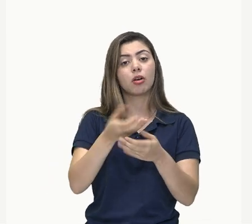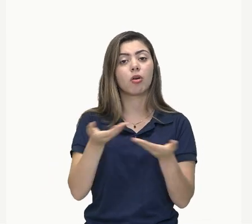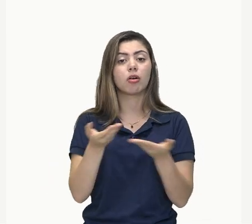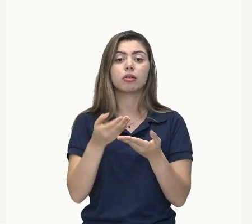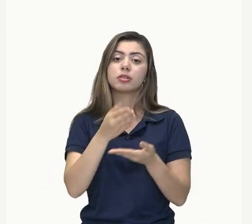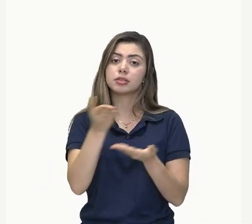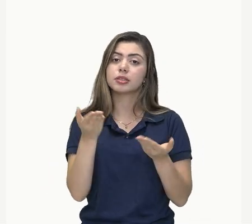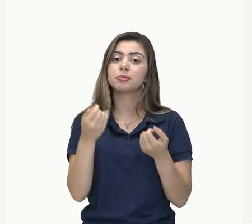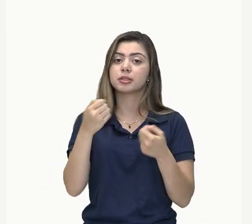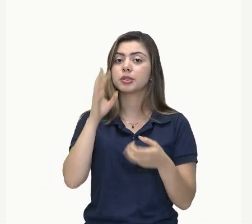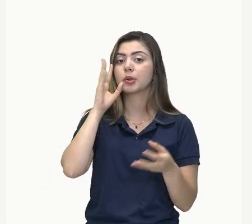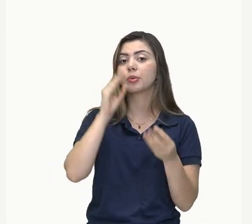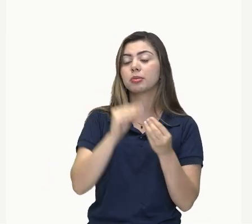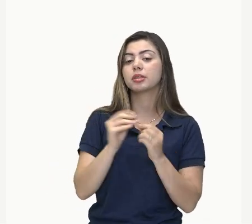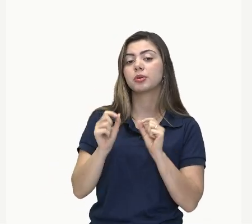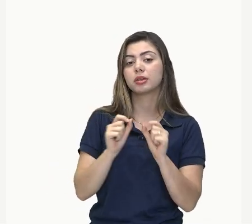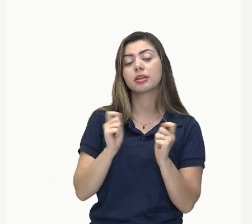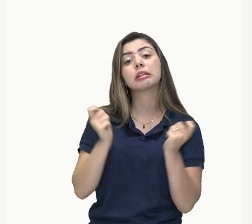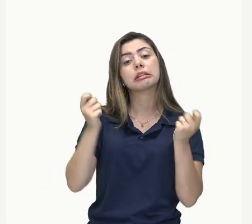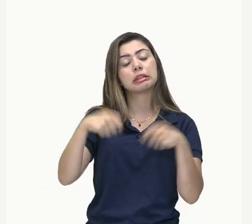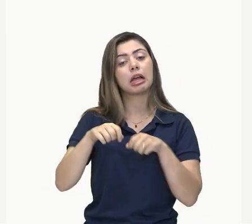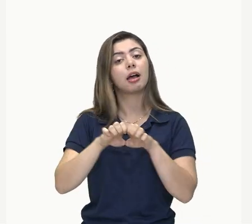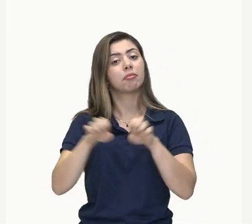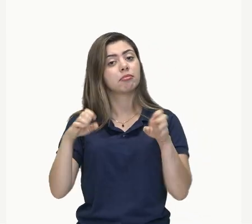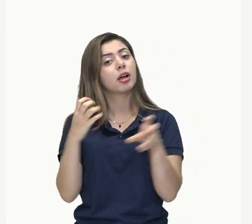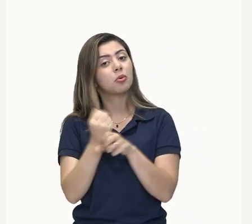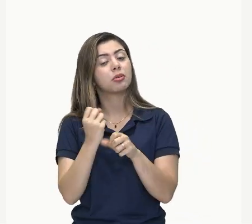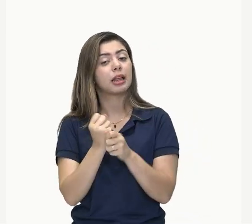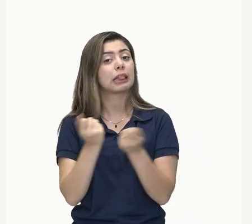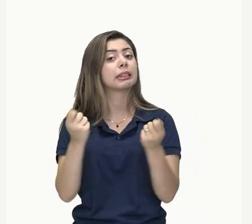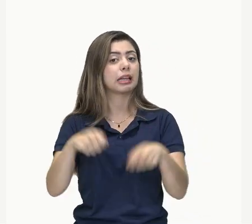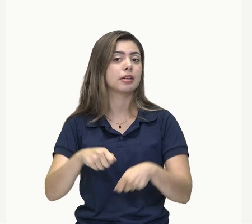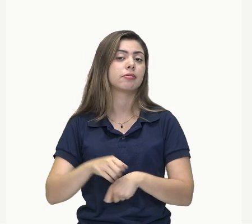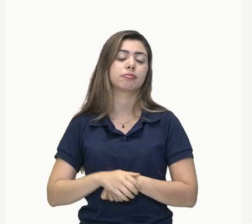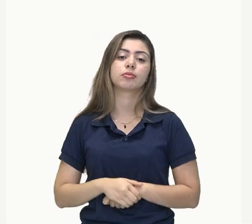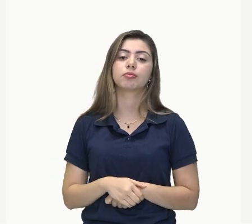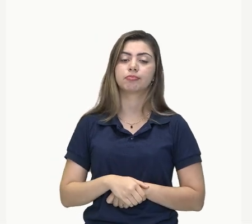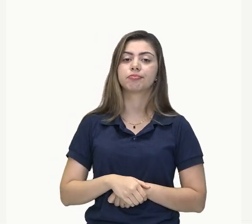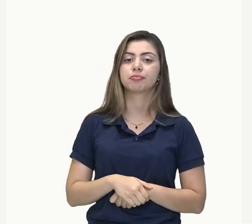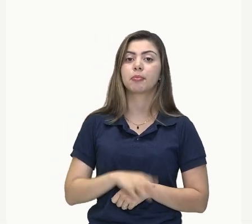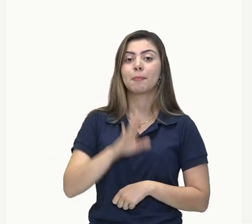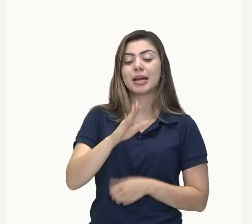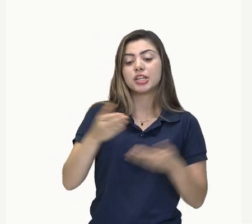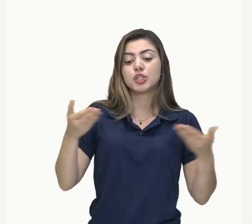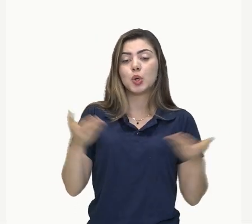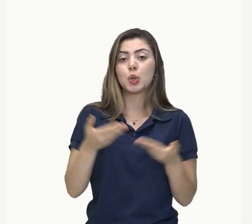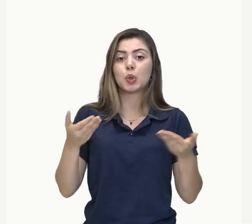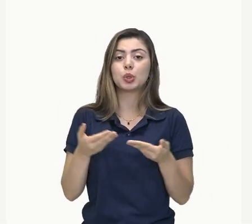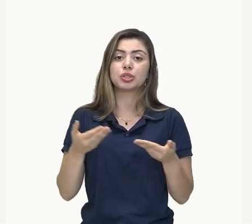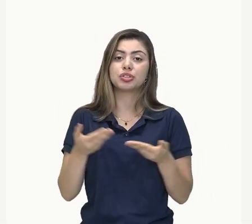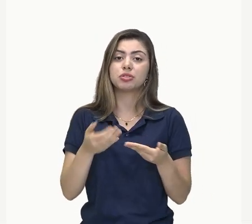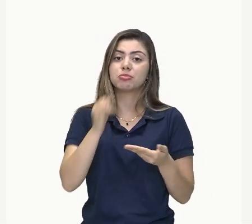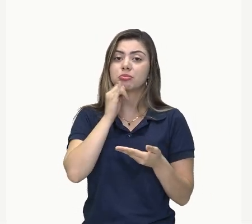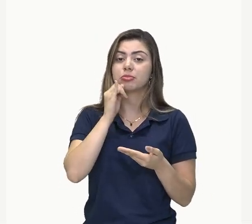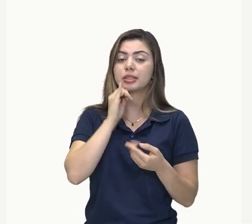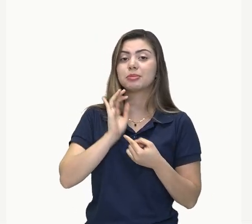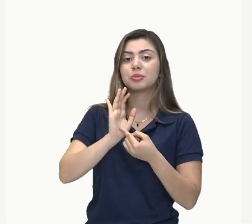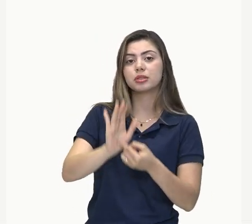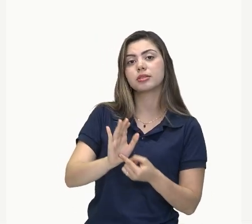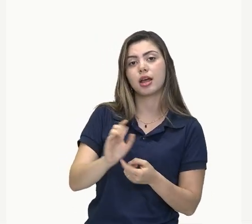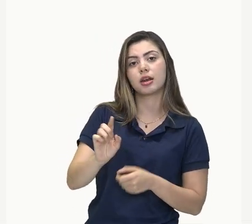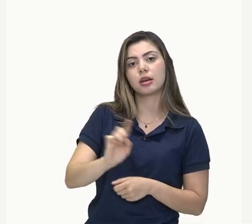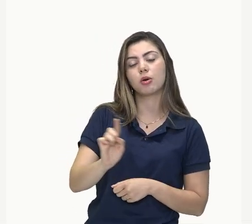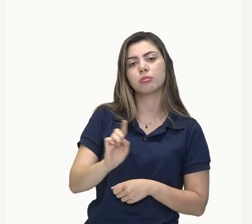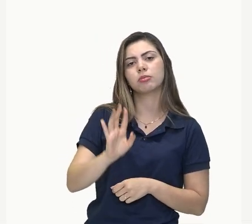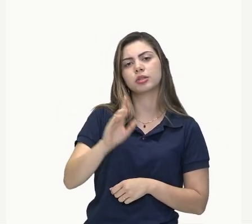Tenha conhecimento que é possível calcular, tá bom? Hoje não é impossível, né? Ainda